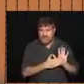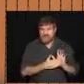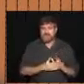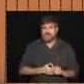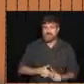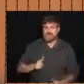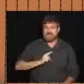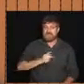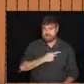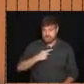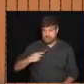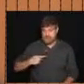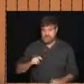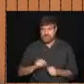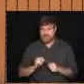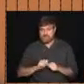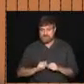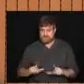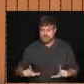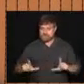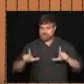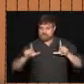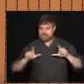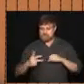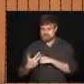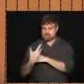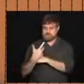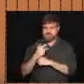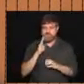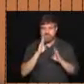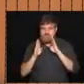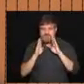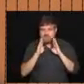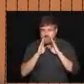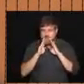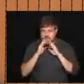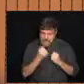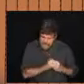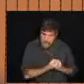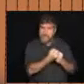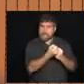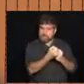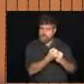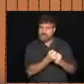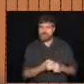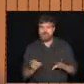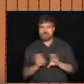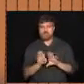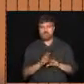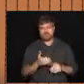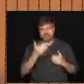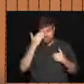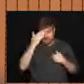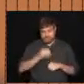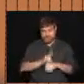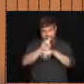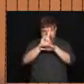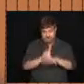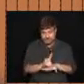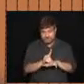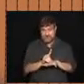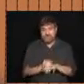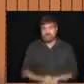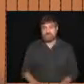transmissões online, falaram e apoiaram a decisão do governo. Agradecer o arcebispo Dom